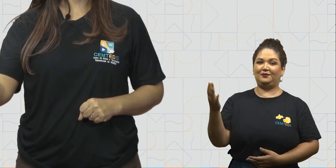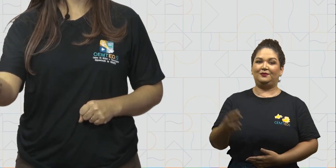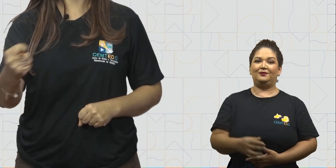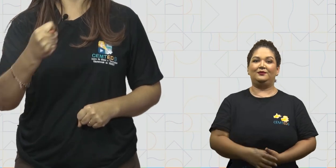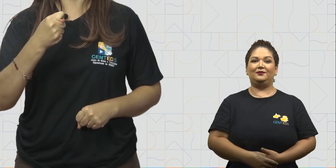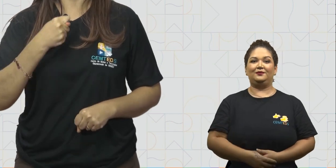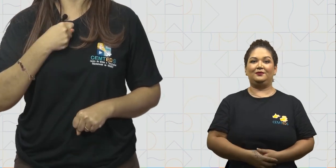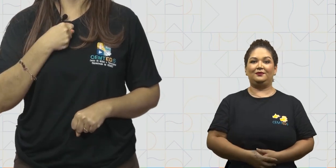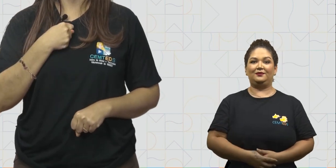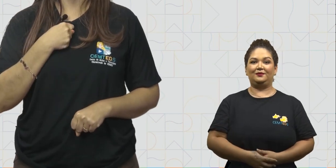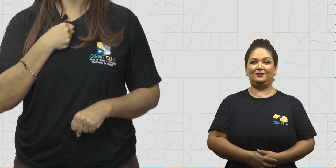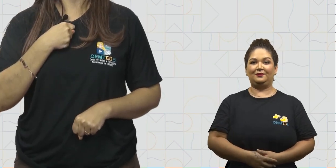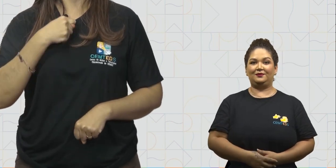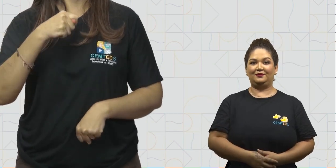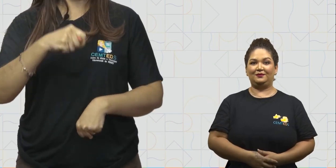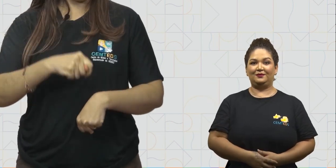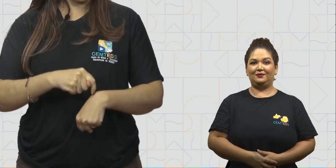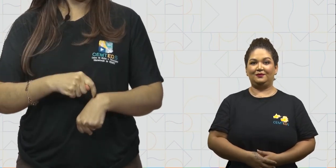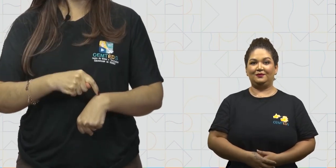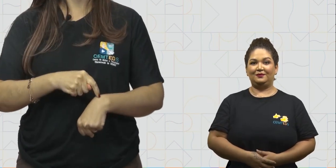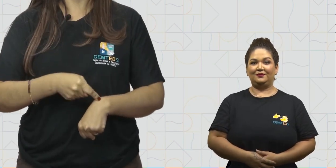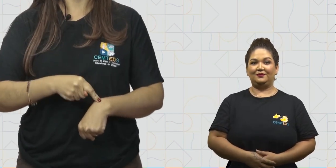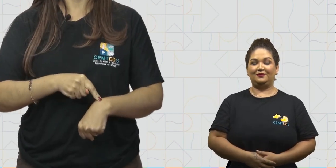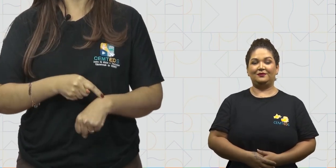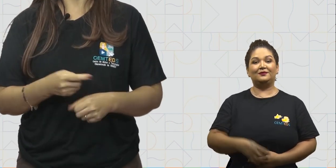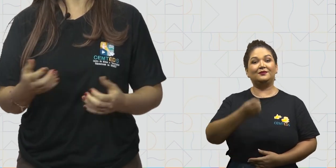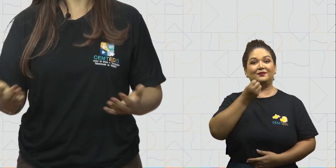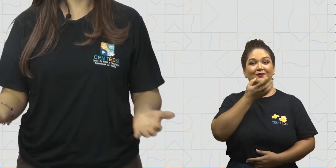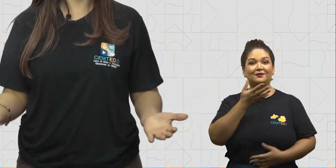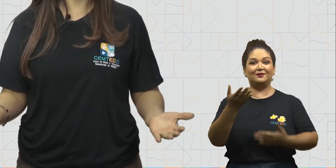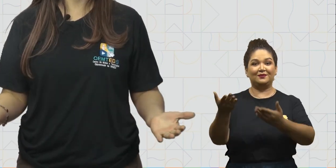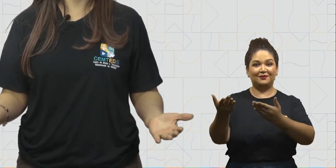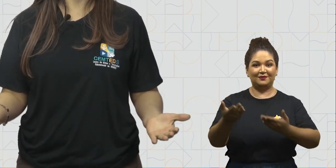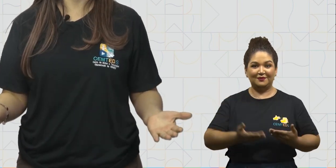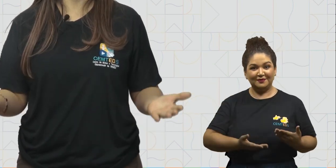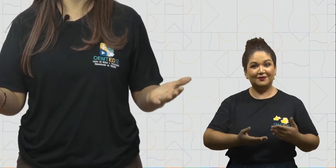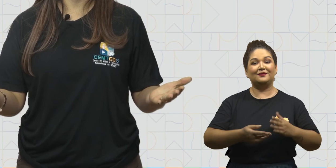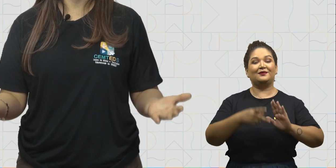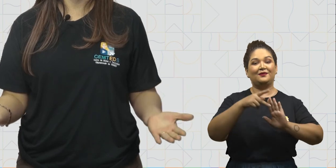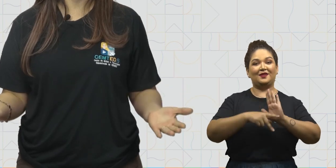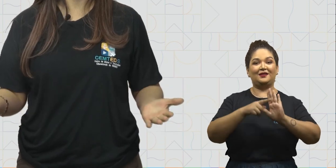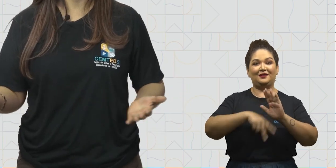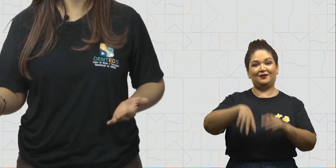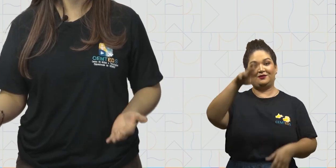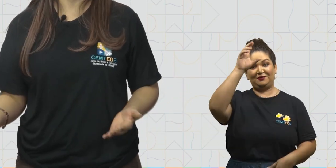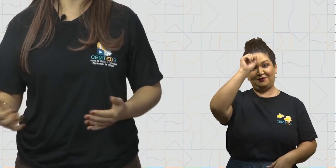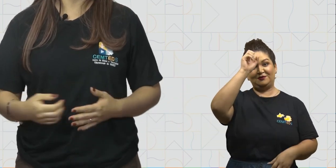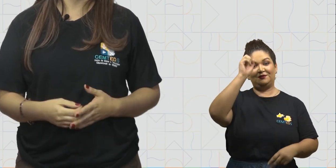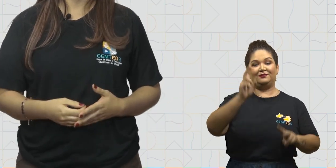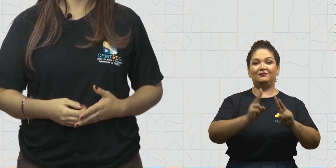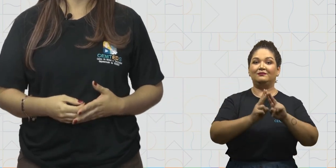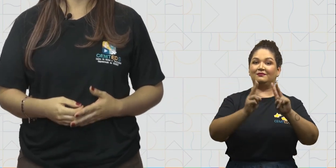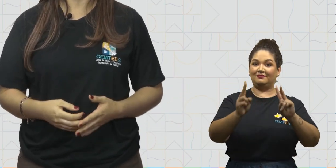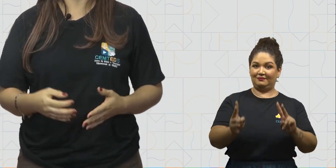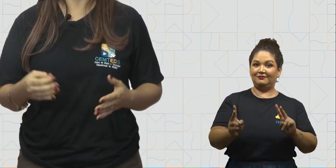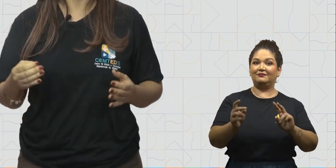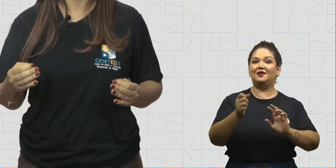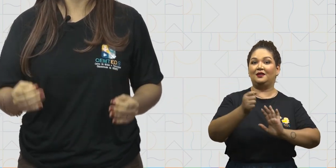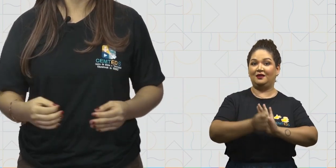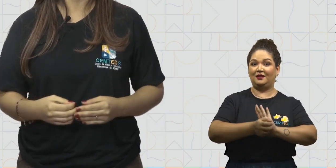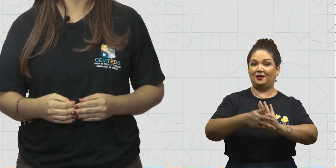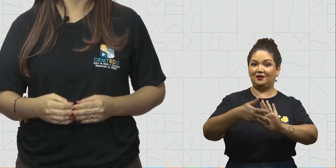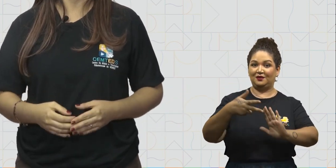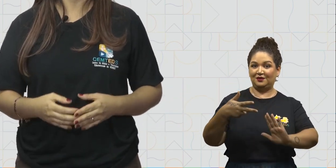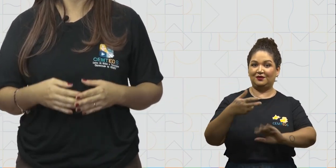meu sinal na comunidade surda é este aqui. Seja muito bem-vindo ao projeto Aprender Além da Escola,